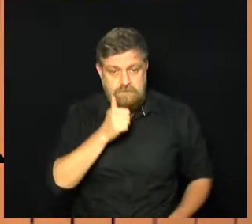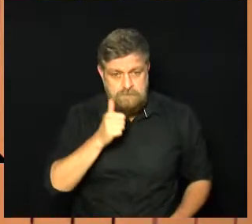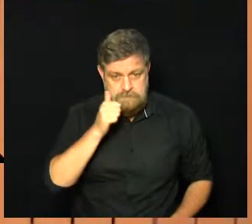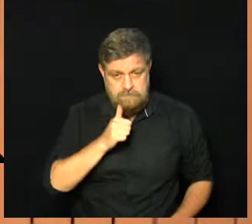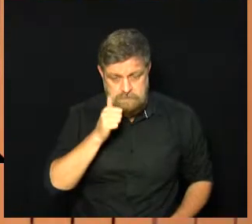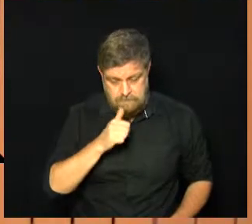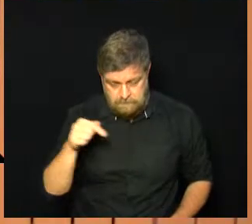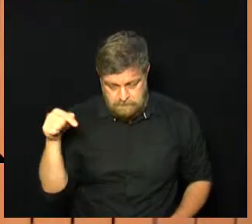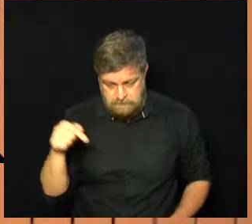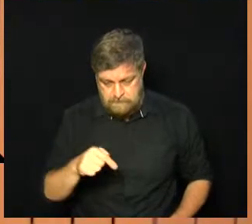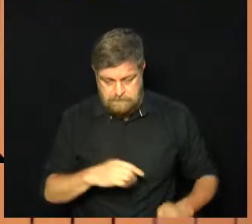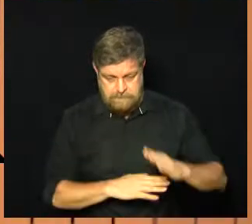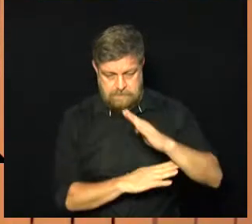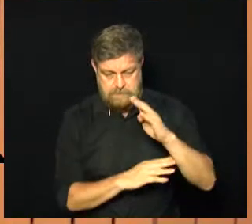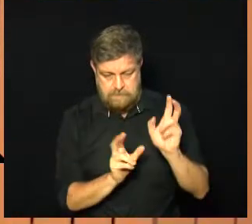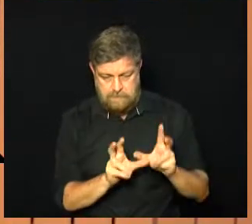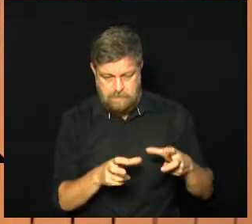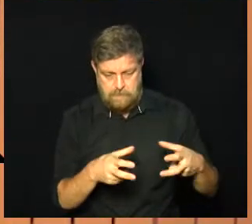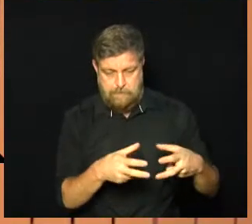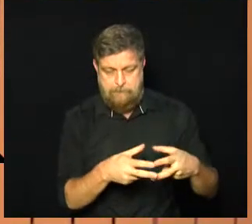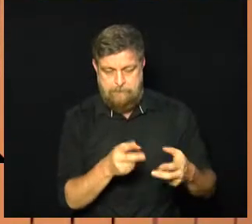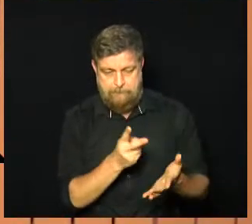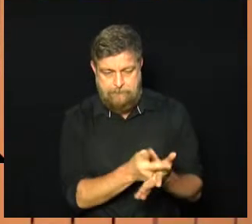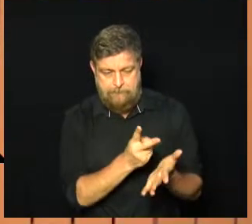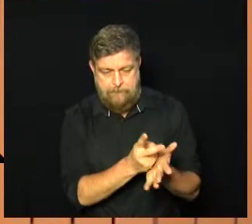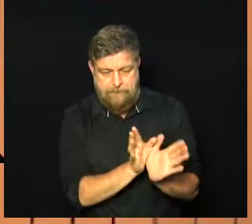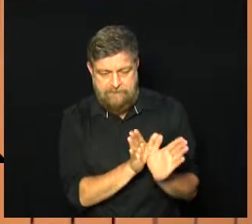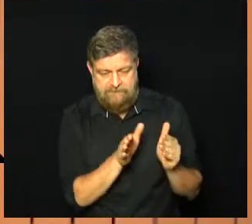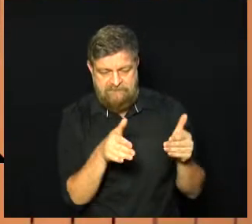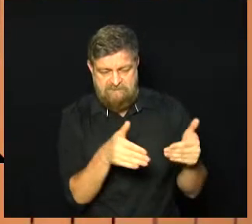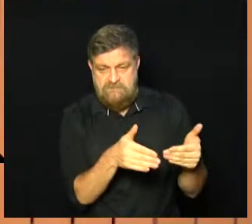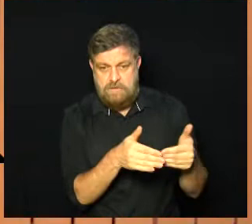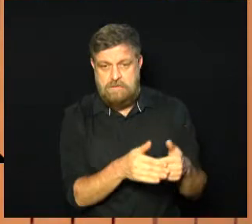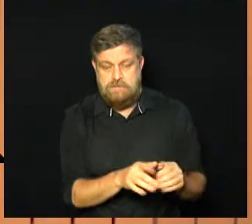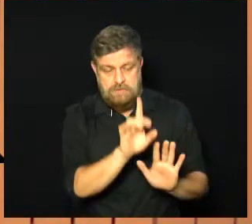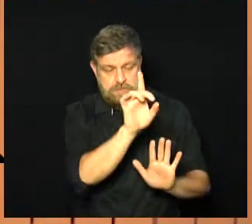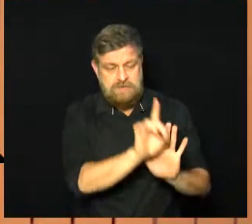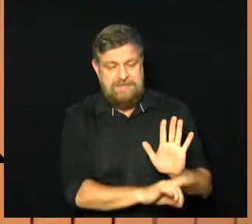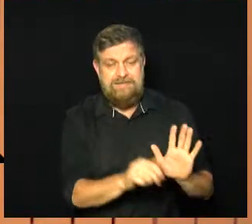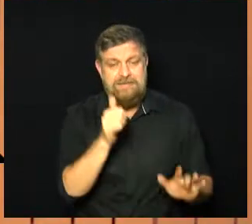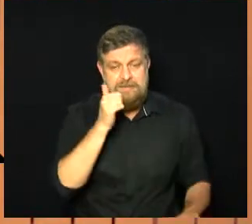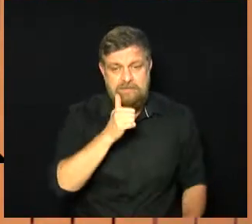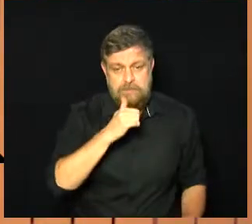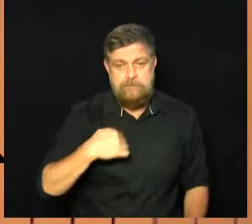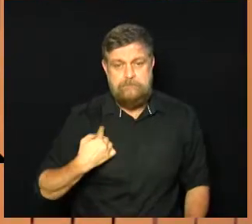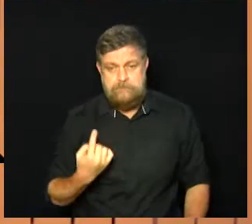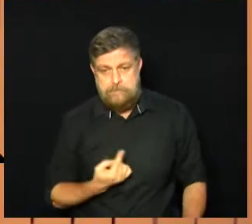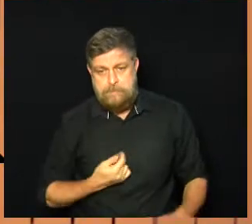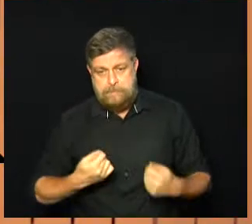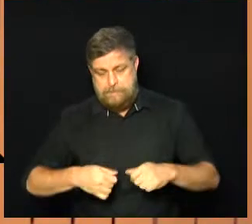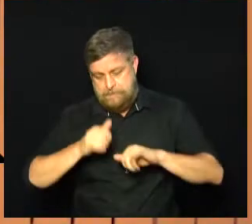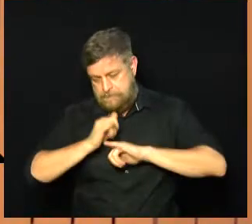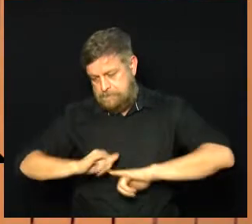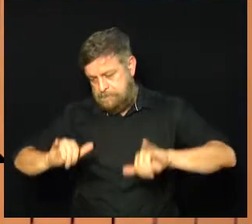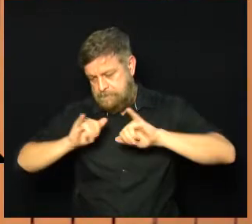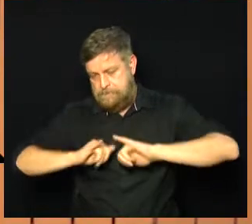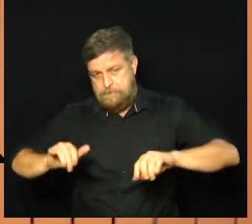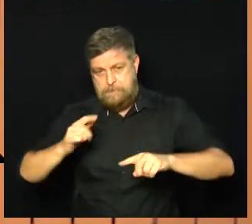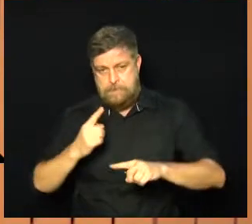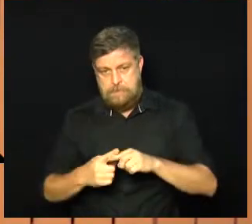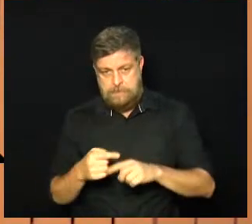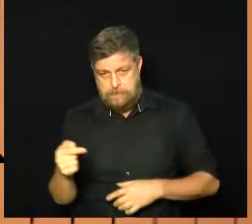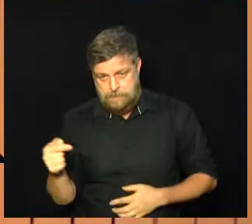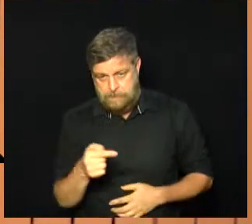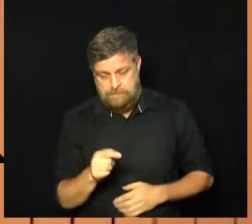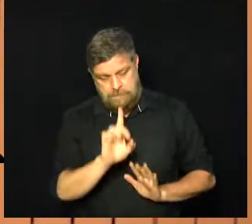nessa casa uma comissão que trata só sobre isso, mas a gente também entende que a gente precisa trazer isso, porque que isso é um